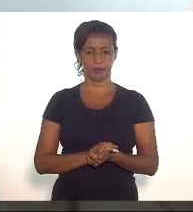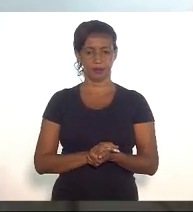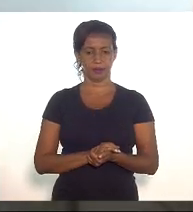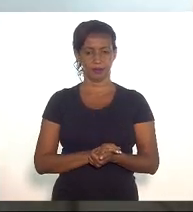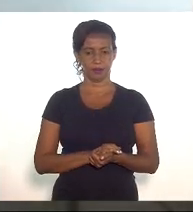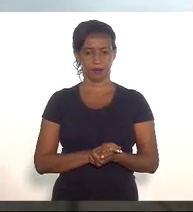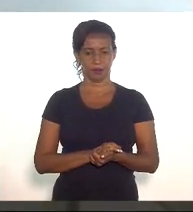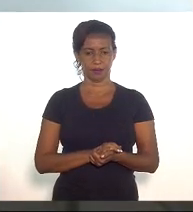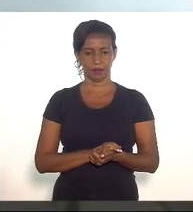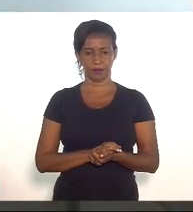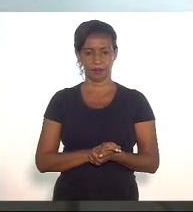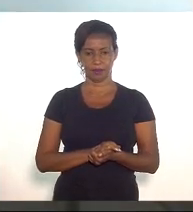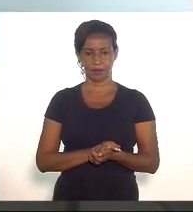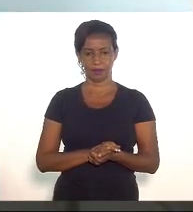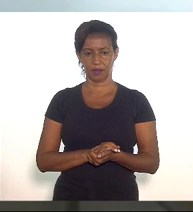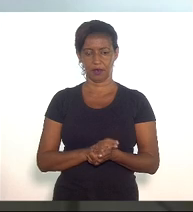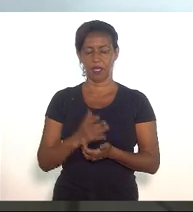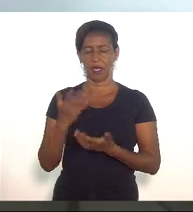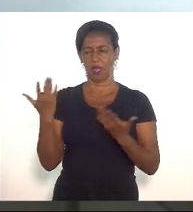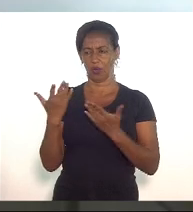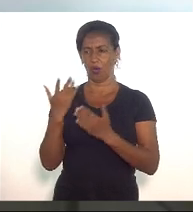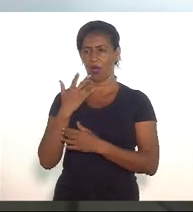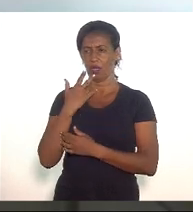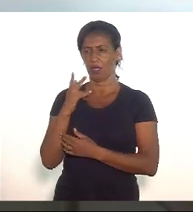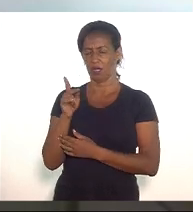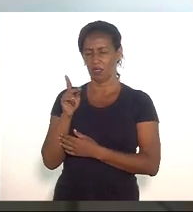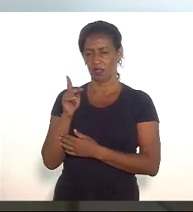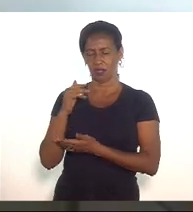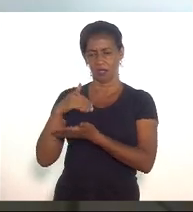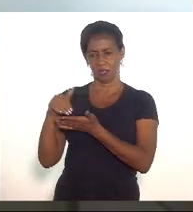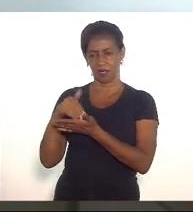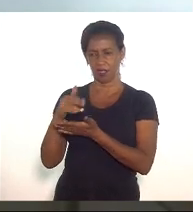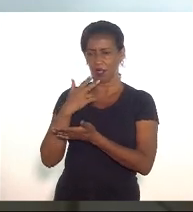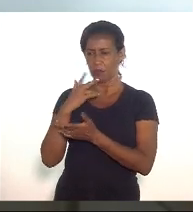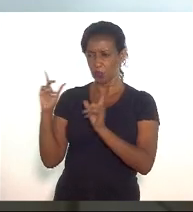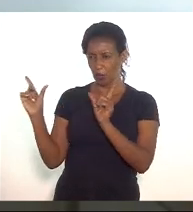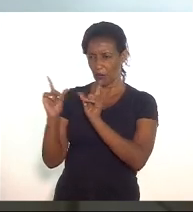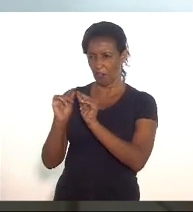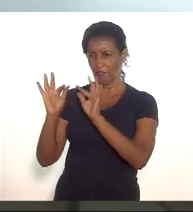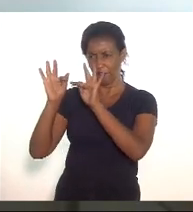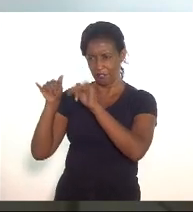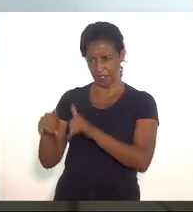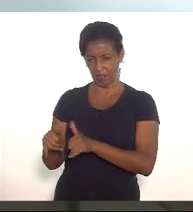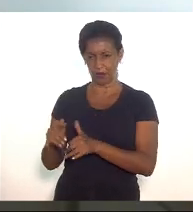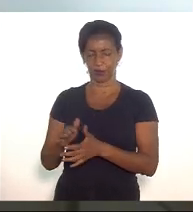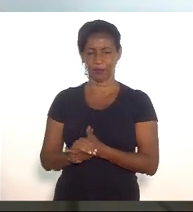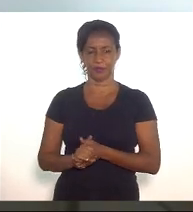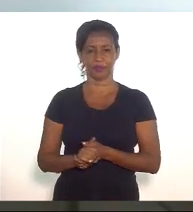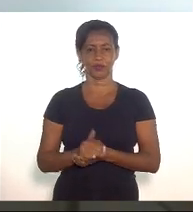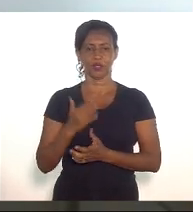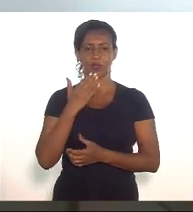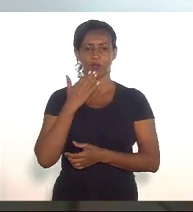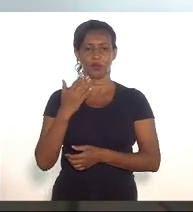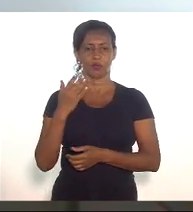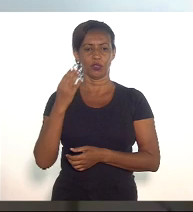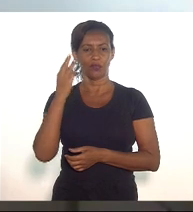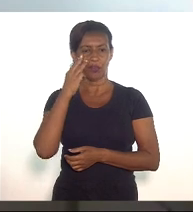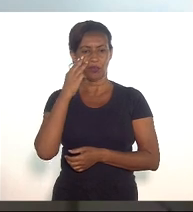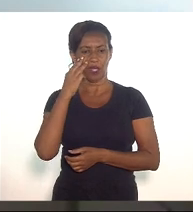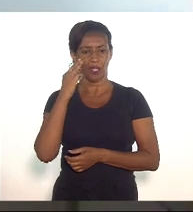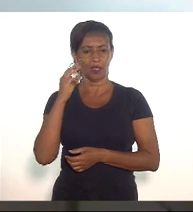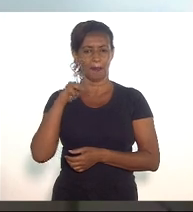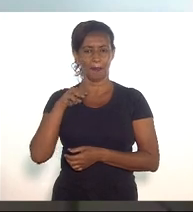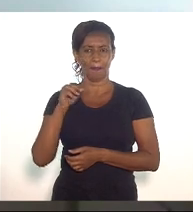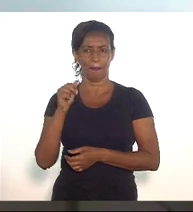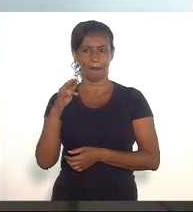senhor fazer um apanhado curto no final, porque eu vou pedir, inclusive, ao deputado Valdec e à deputada Marta Rocha que procure